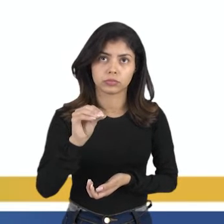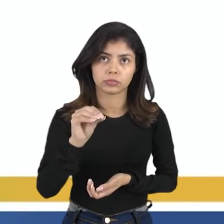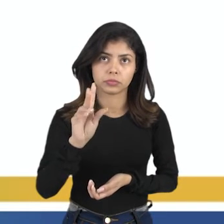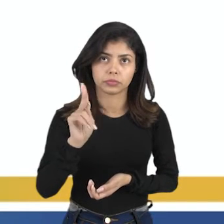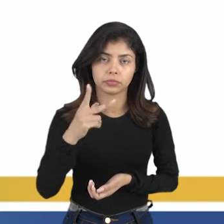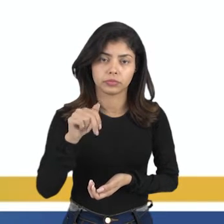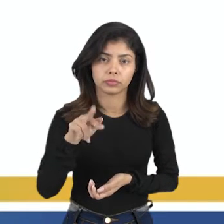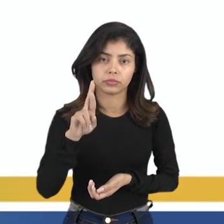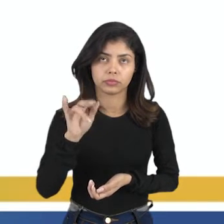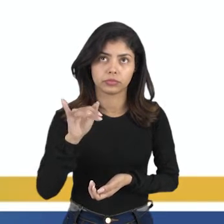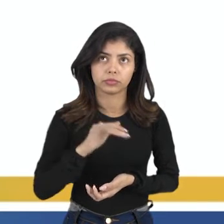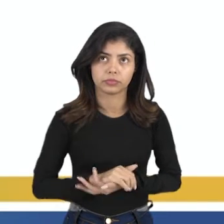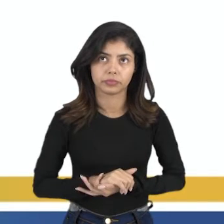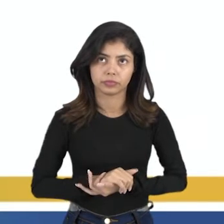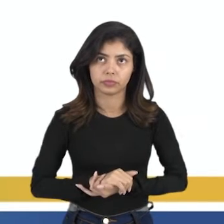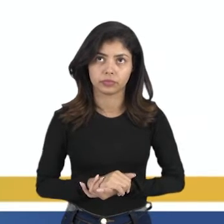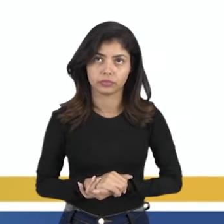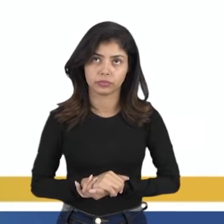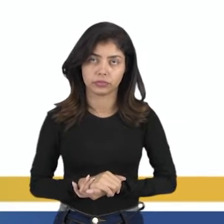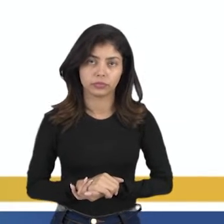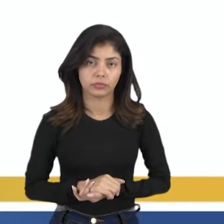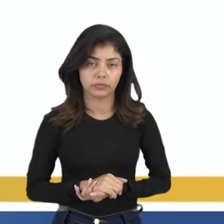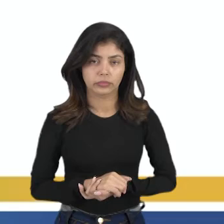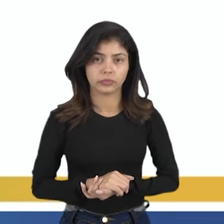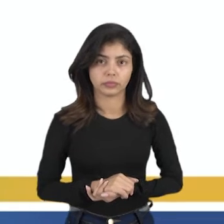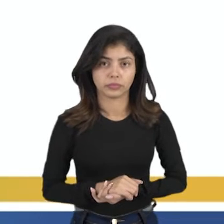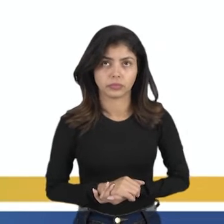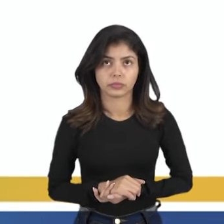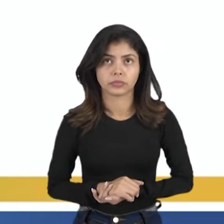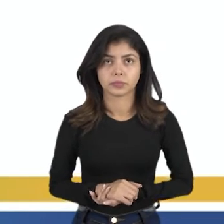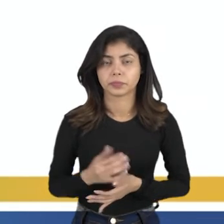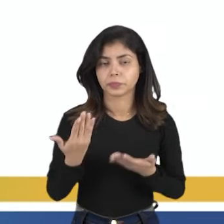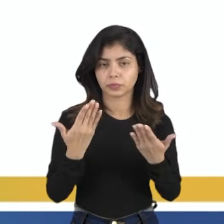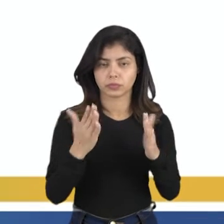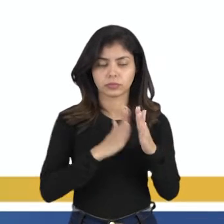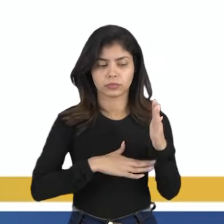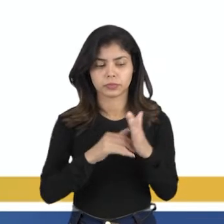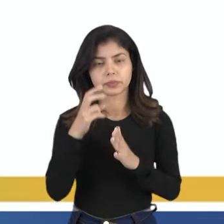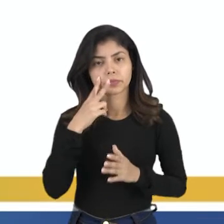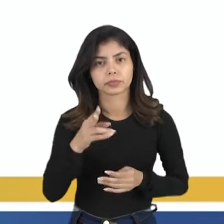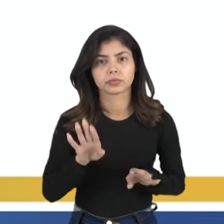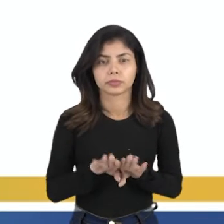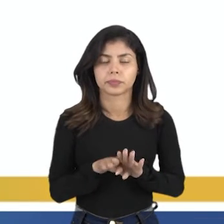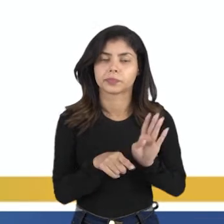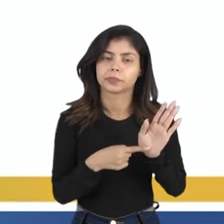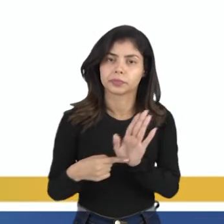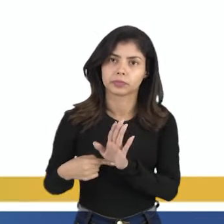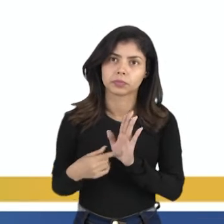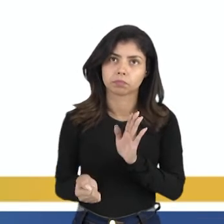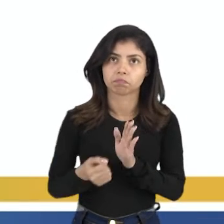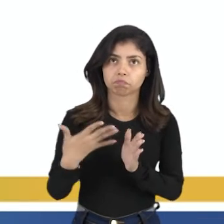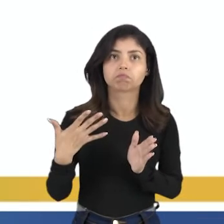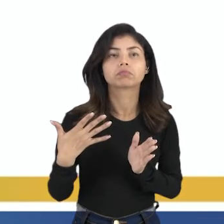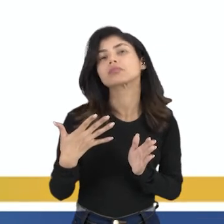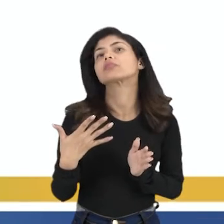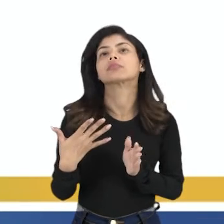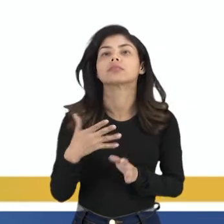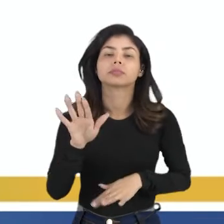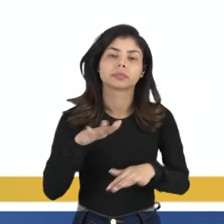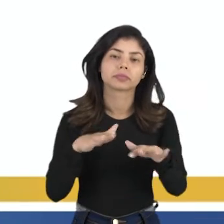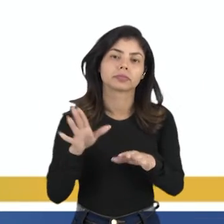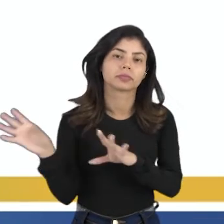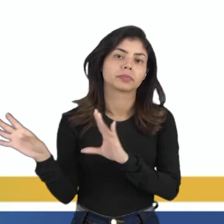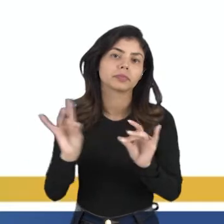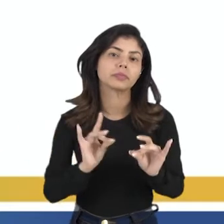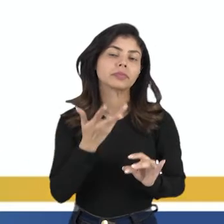Otto Fries e Henri Matisse. A obra que vocês estão vendo aí também representa muito bem o movimento, traz